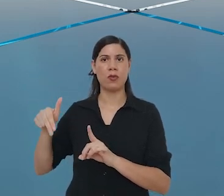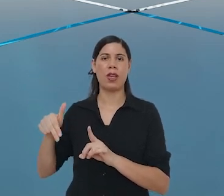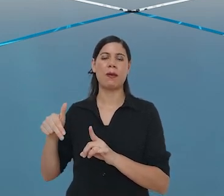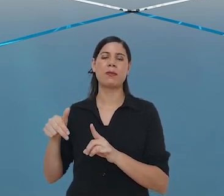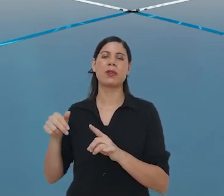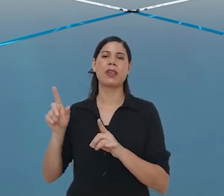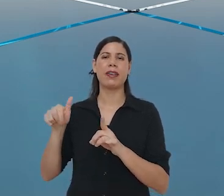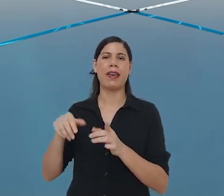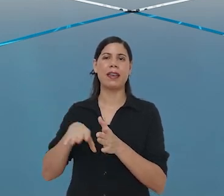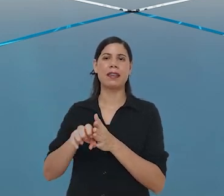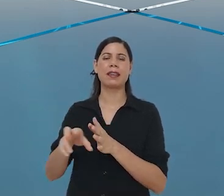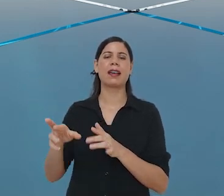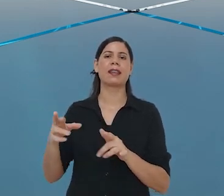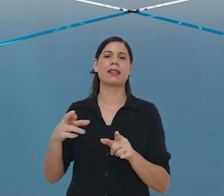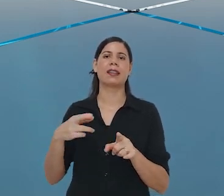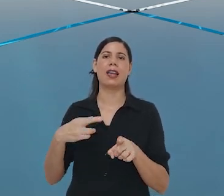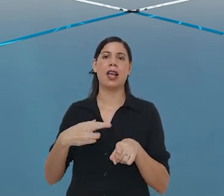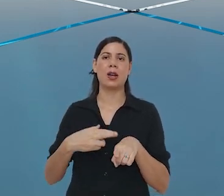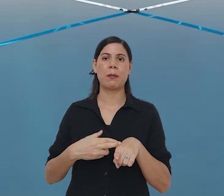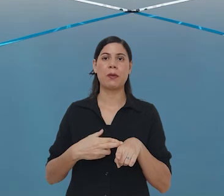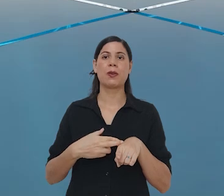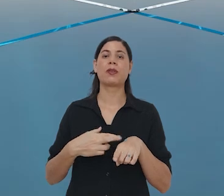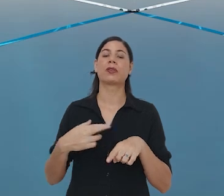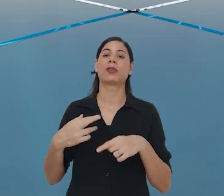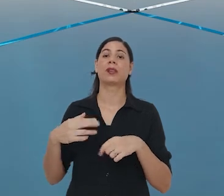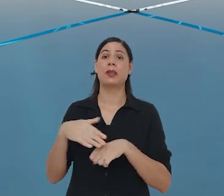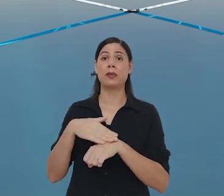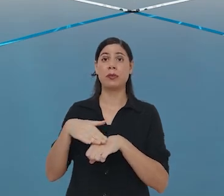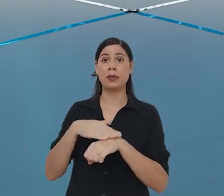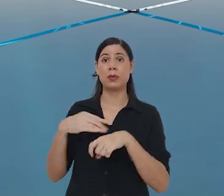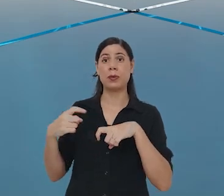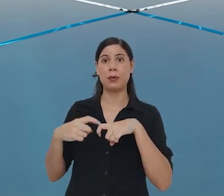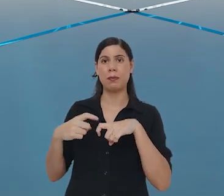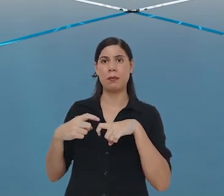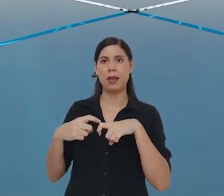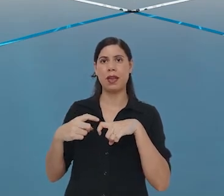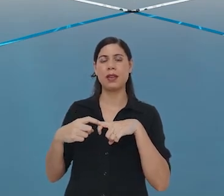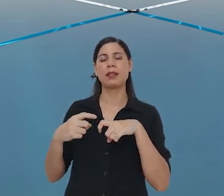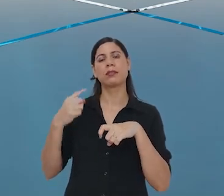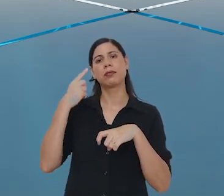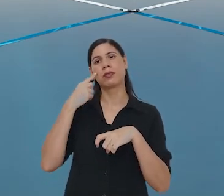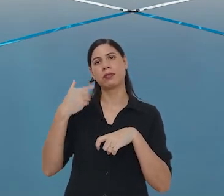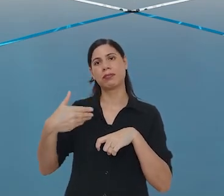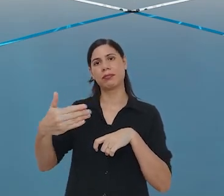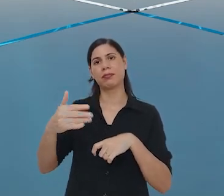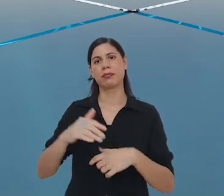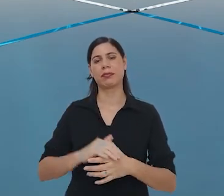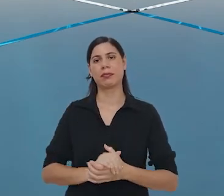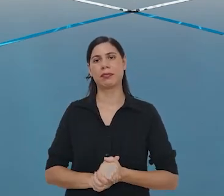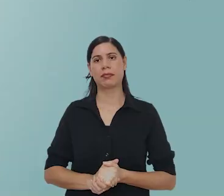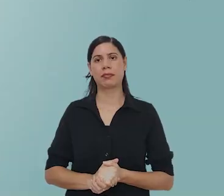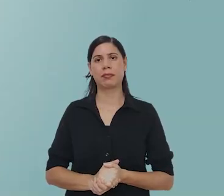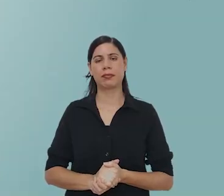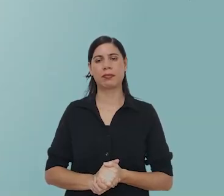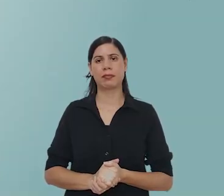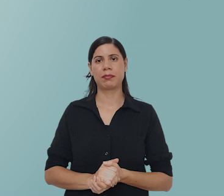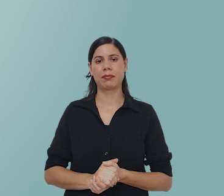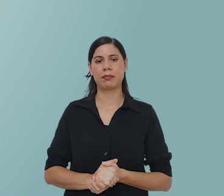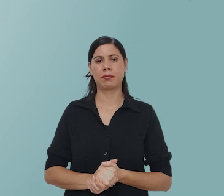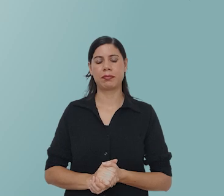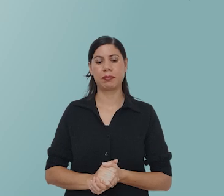William Nascimento conversou com o médico oncologista Márcio Almeida Paz. É no IT Entrevista.